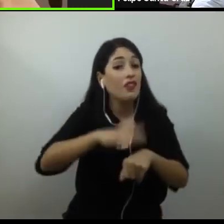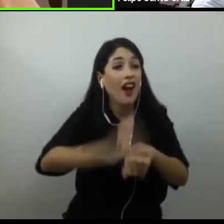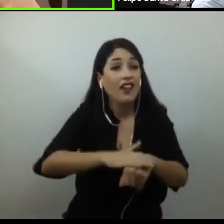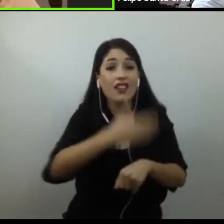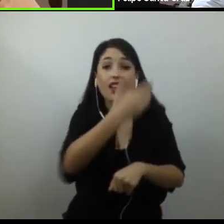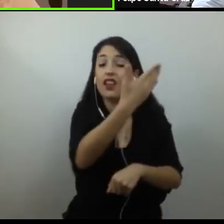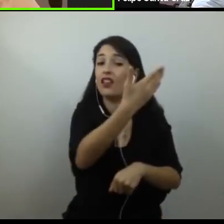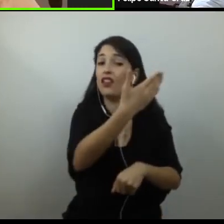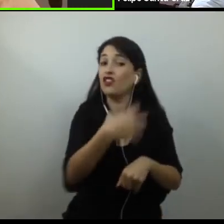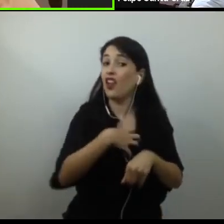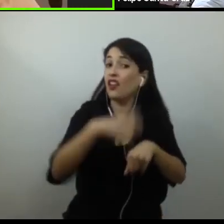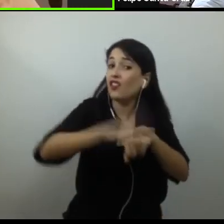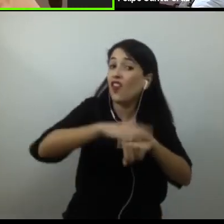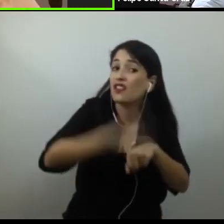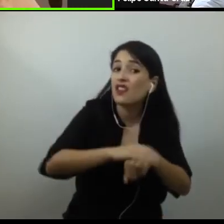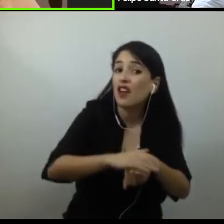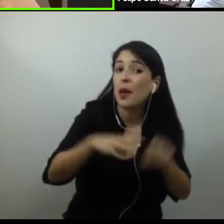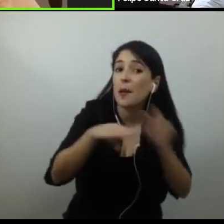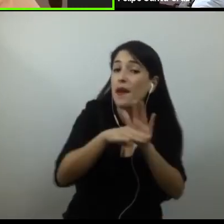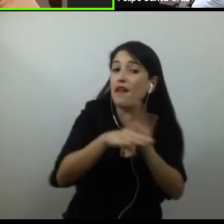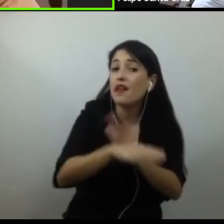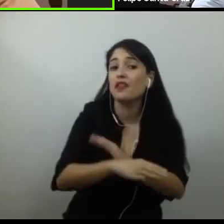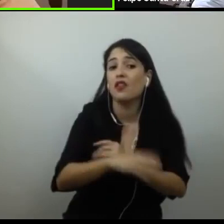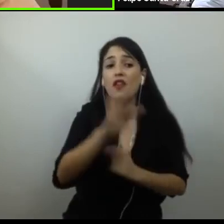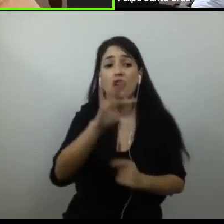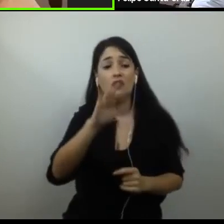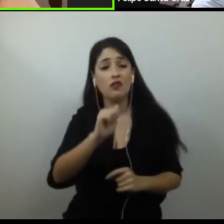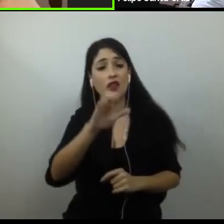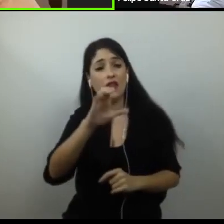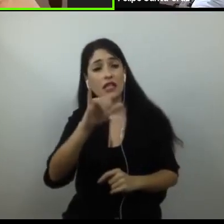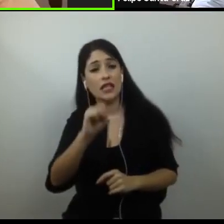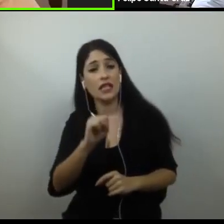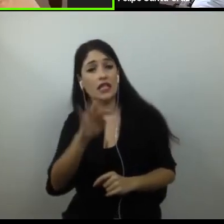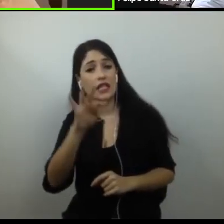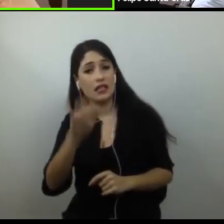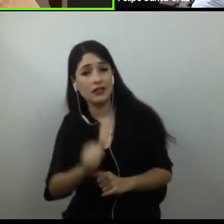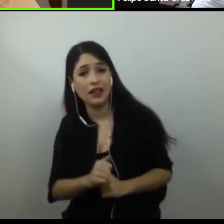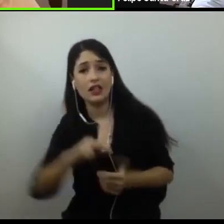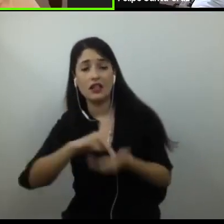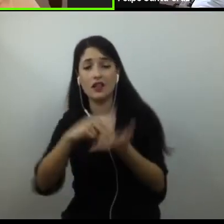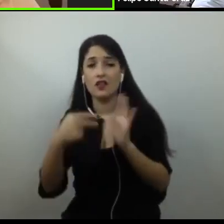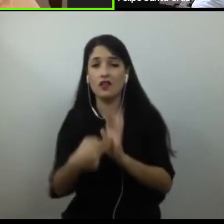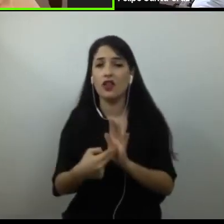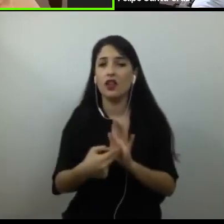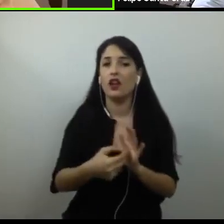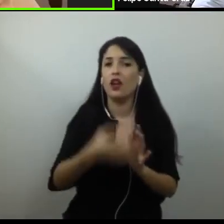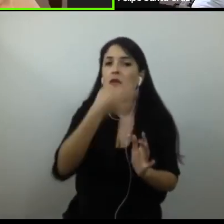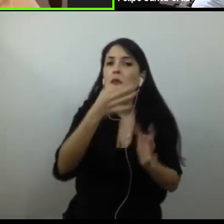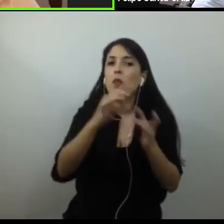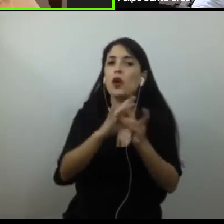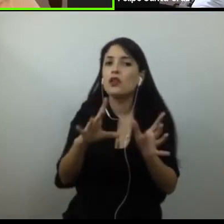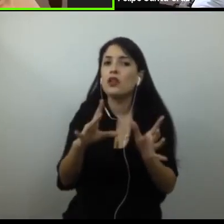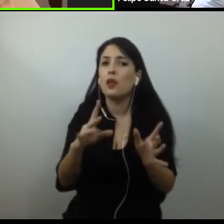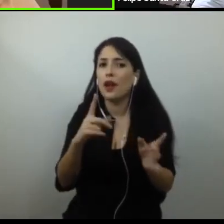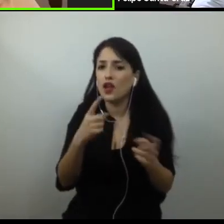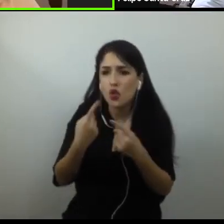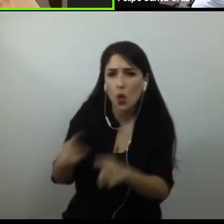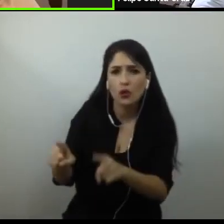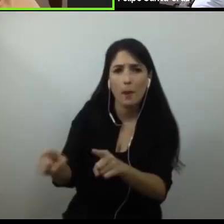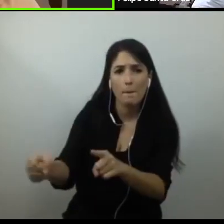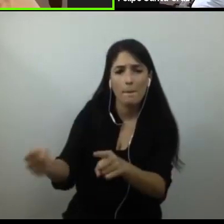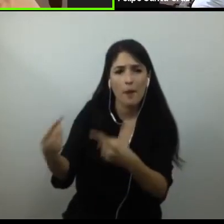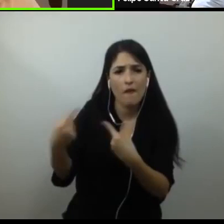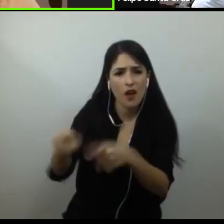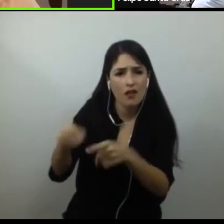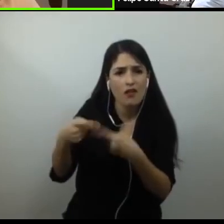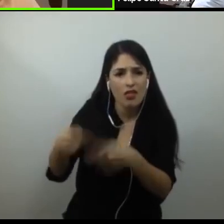Trata-se de métodos fascistas. É usar a democracia contra ela própria. É isso que está sendo. É